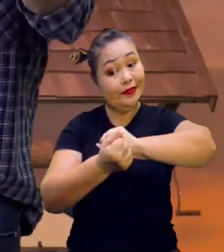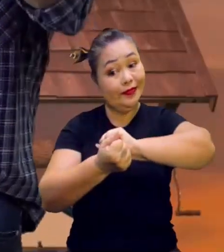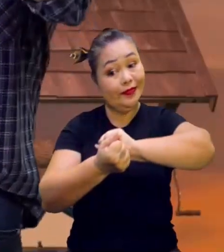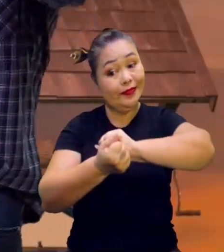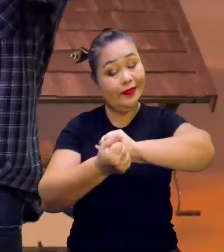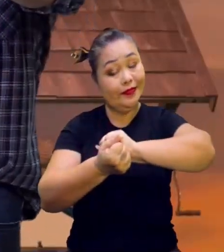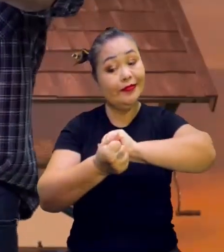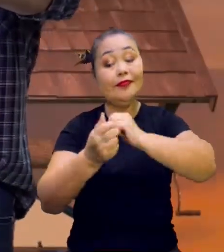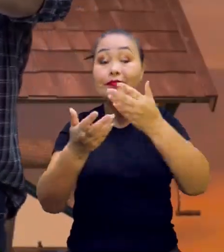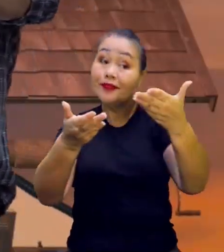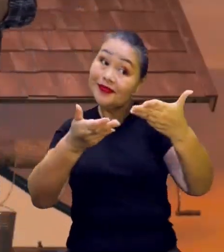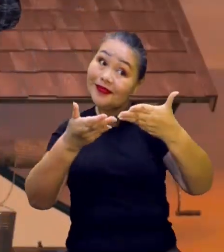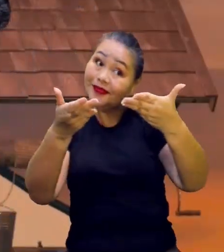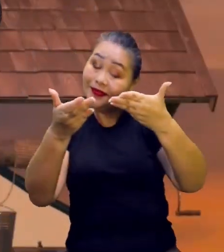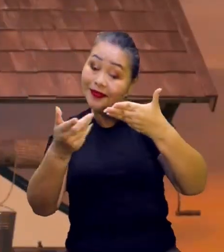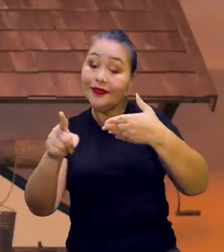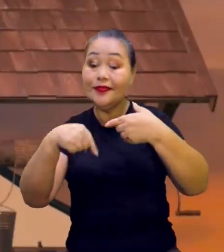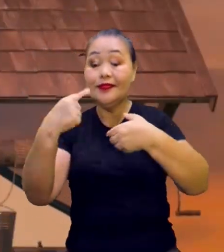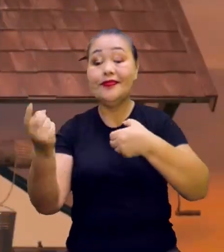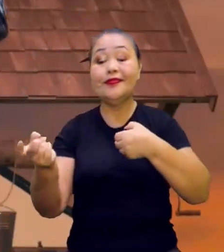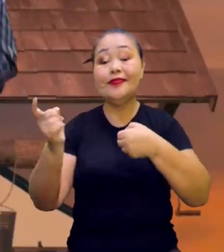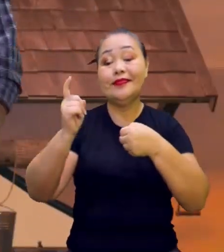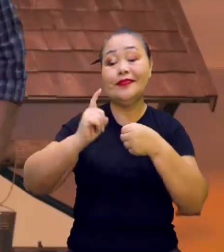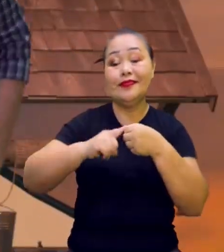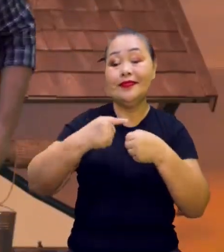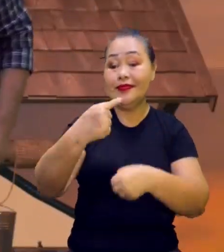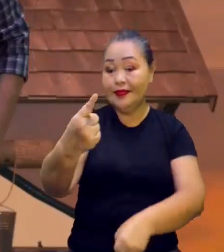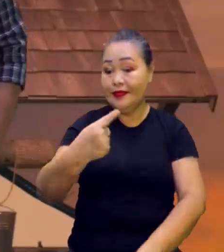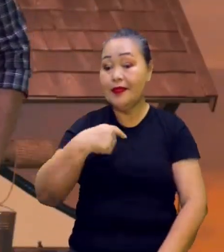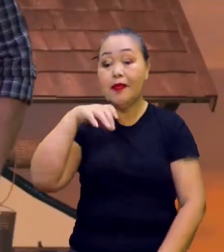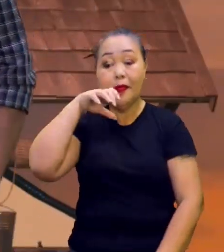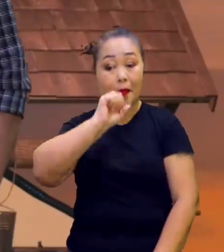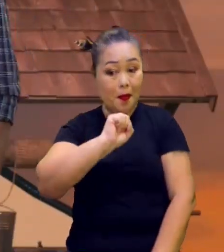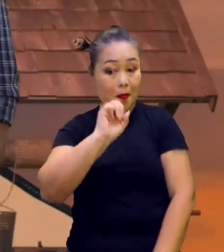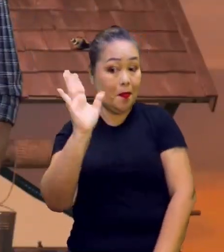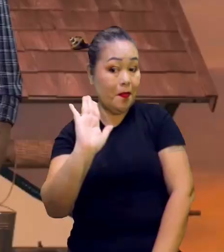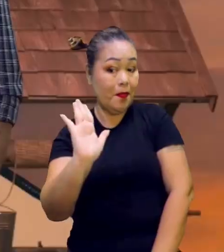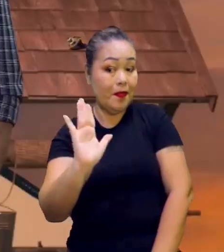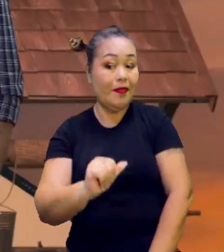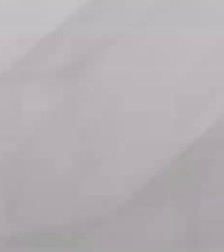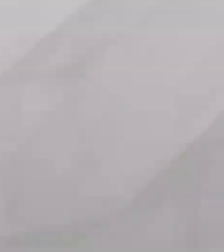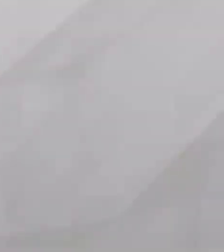Sejam todos bem-vindos. Daqui a pouco a gente volta para fazer o nosso bate-bola. Jogo rápido. Tchau, tchau.